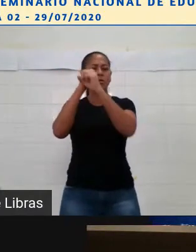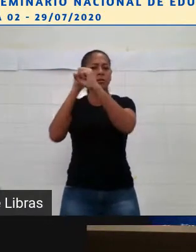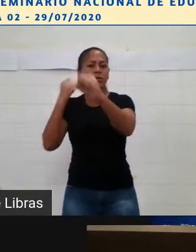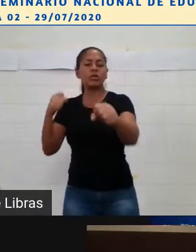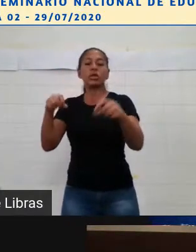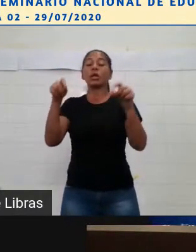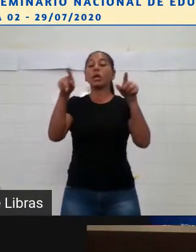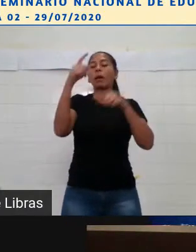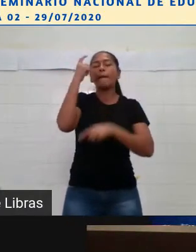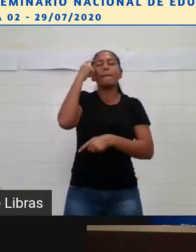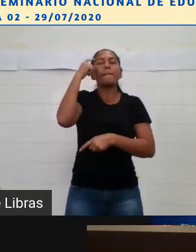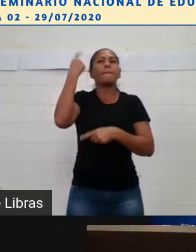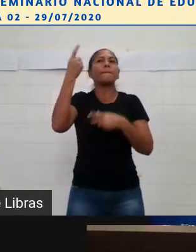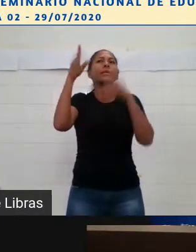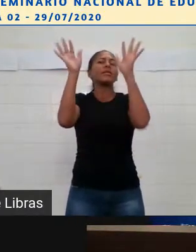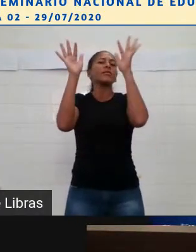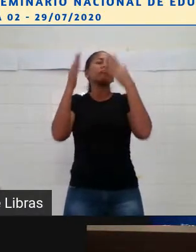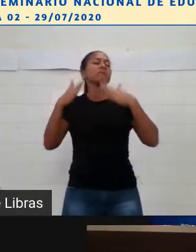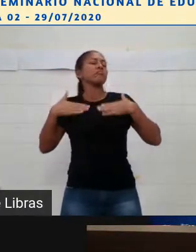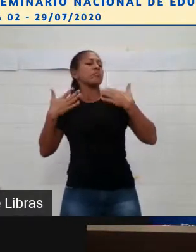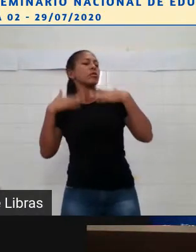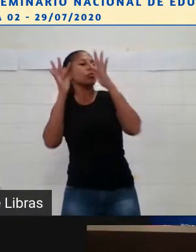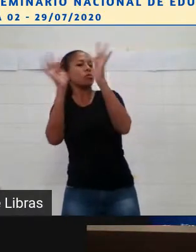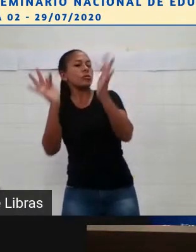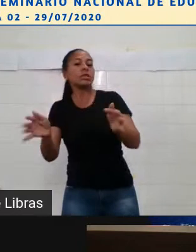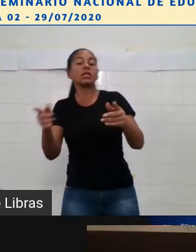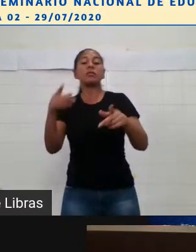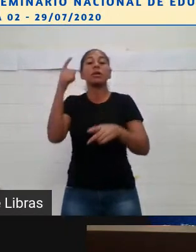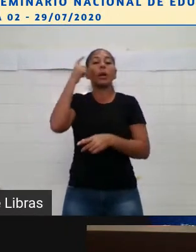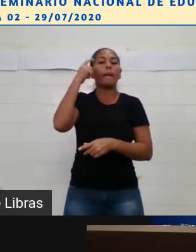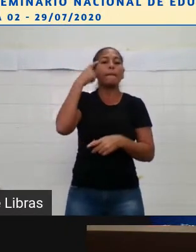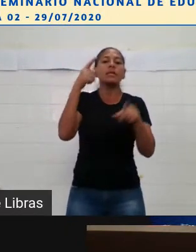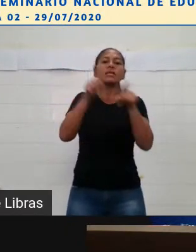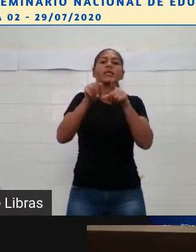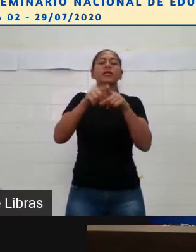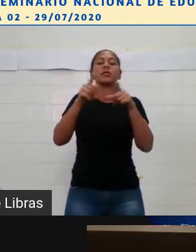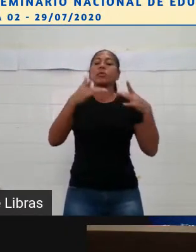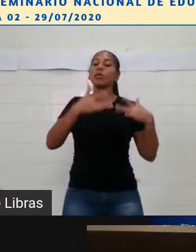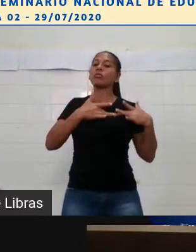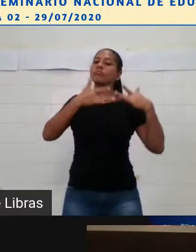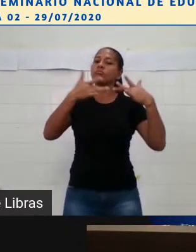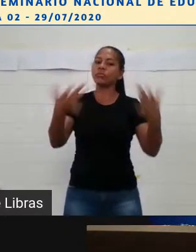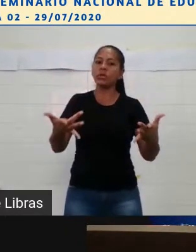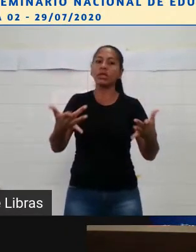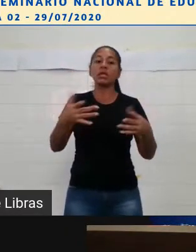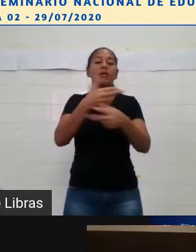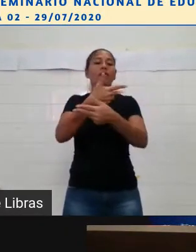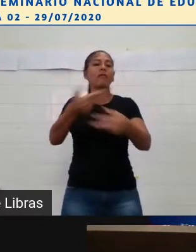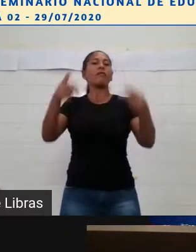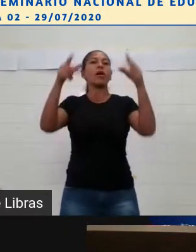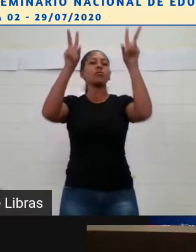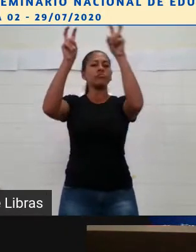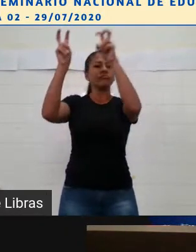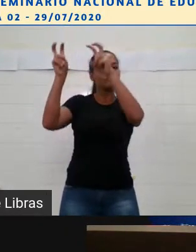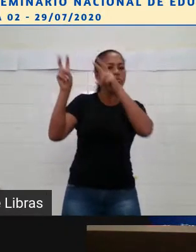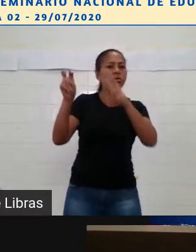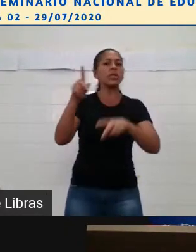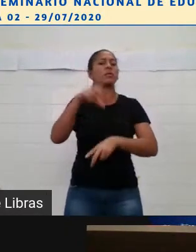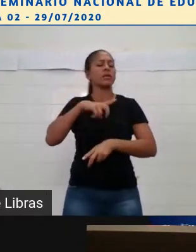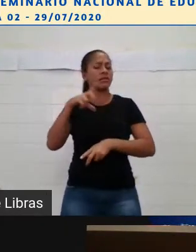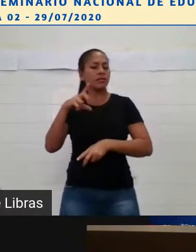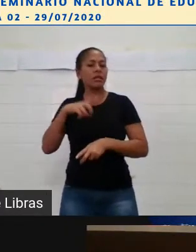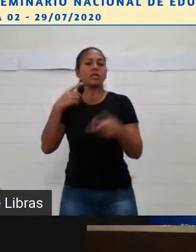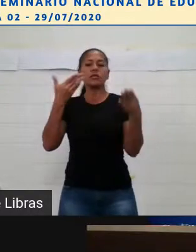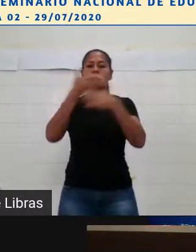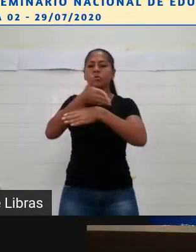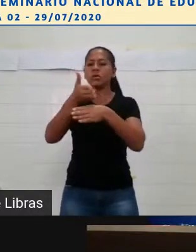educação, que pense em sensibilidade, não é? Que pense em solidariedade também. Então, esses temas transversais, eles têm sim que nos